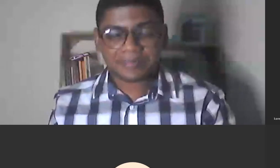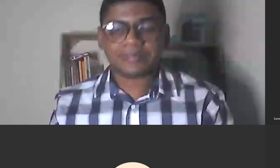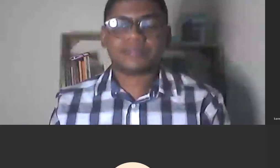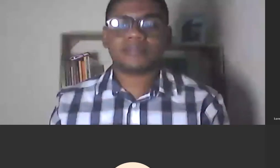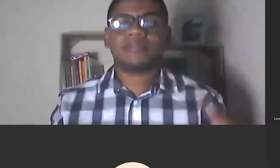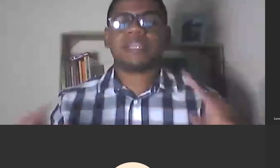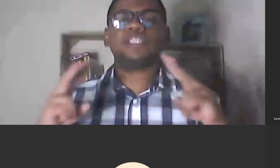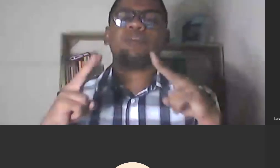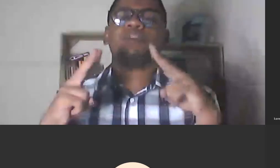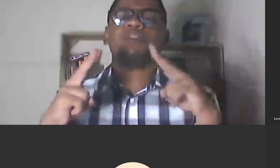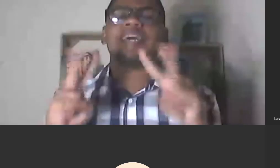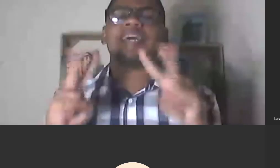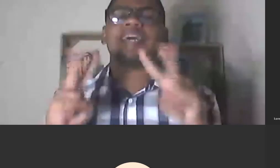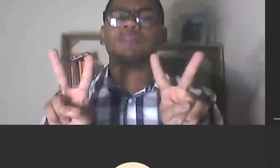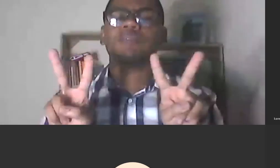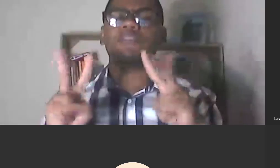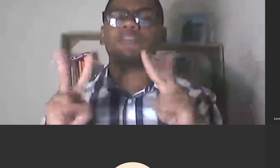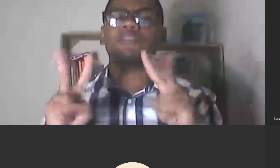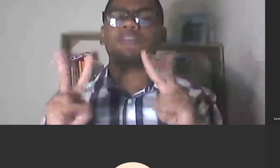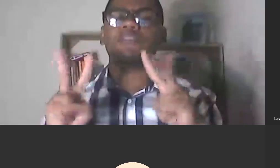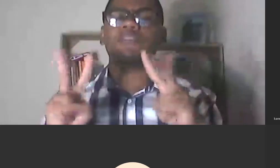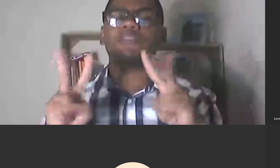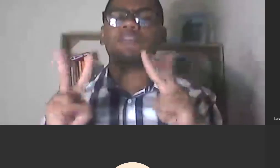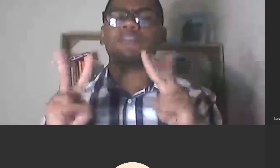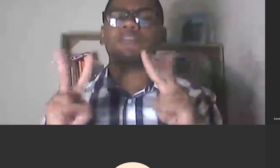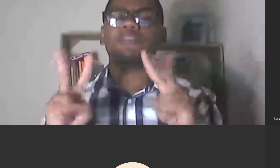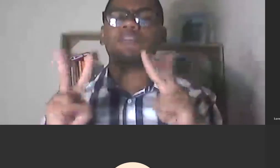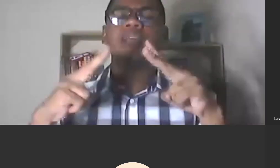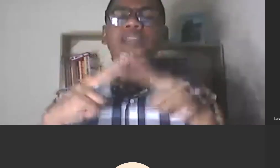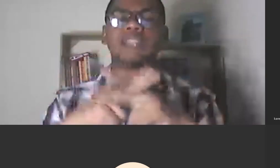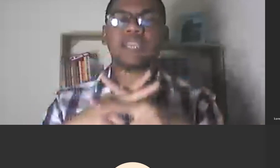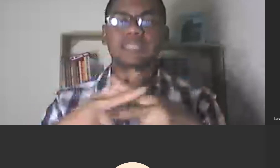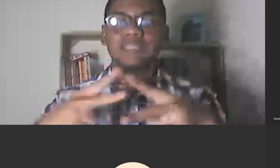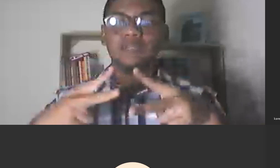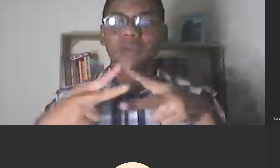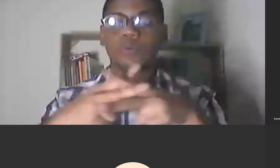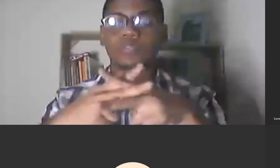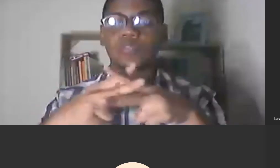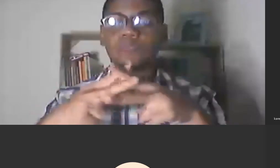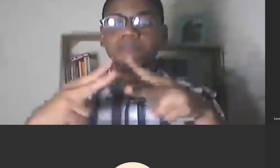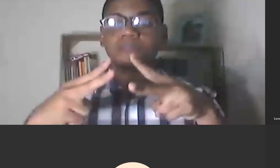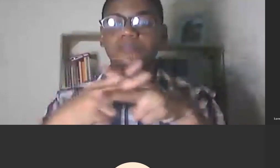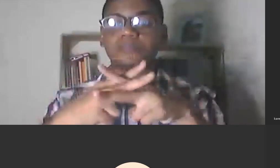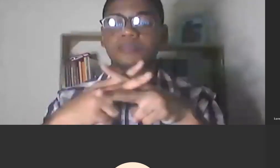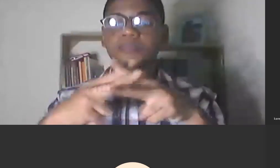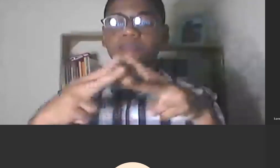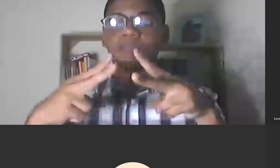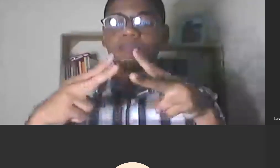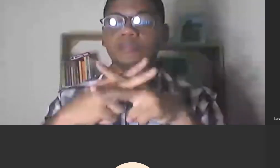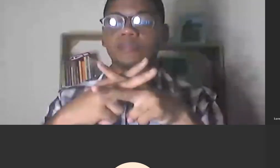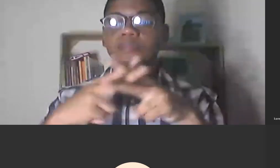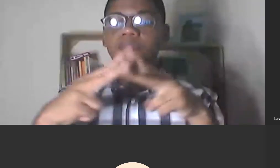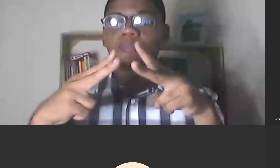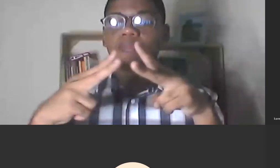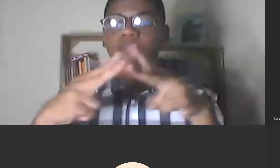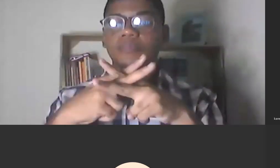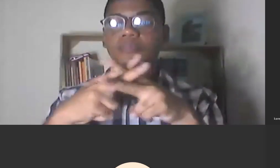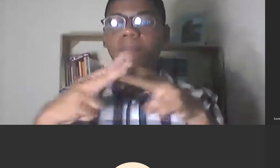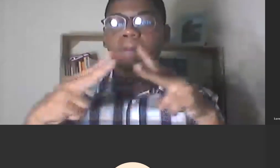Brigar. A gente pode utilizar as duas mãos em V, tá? Ó, uma entrelaçando na outra.